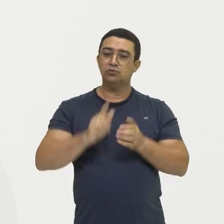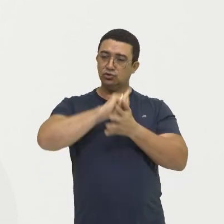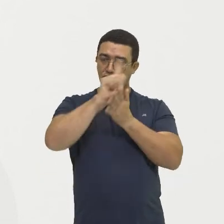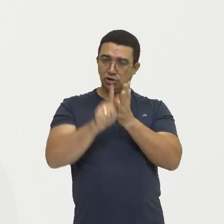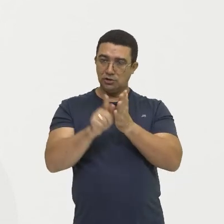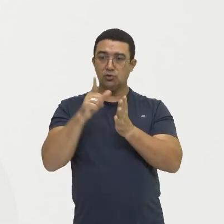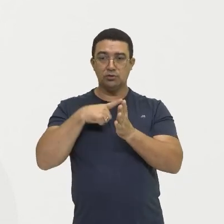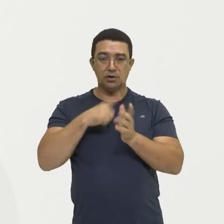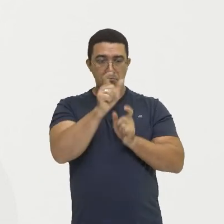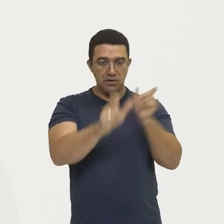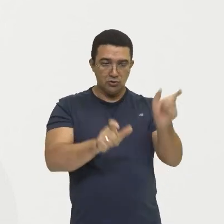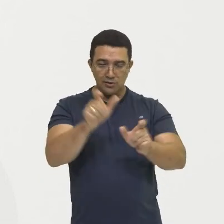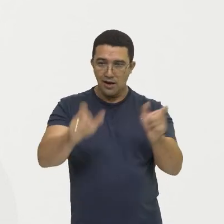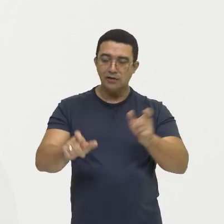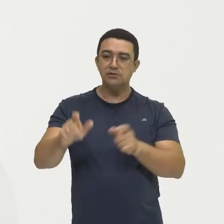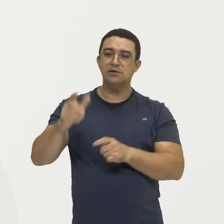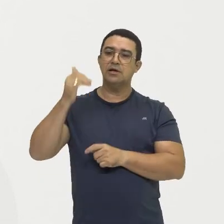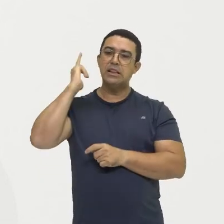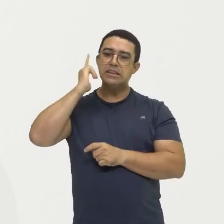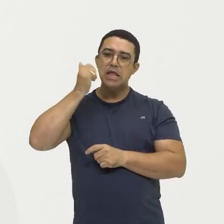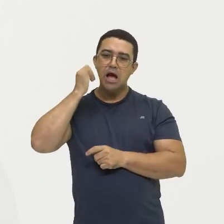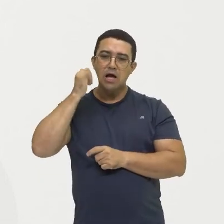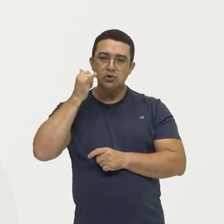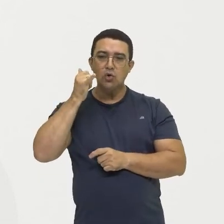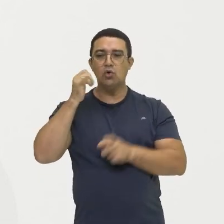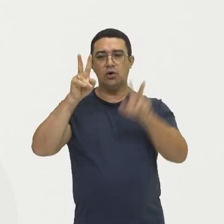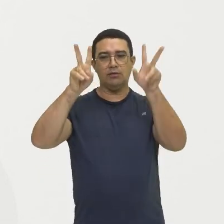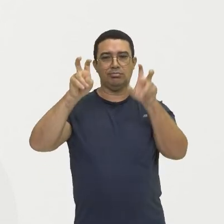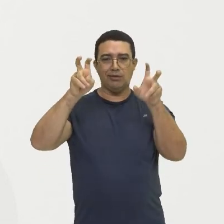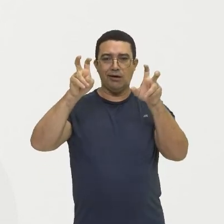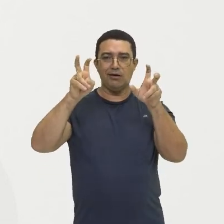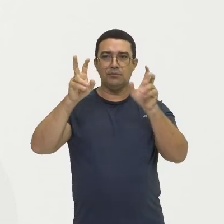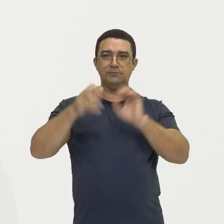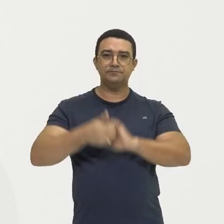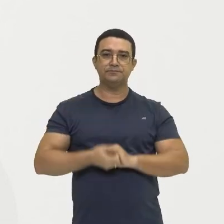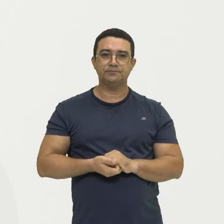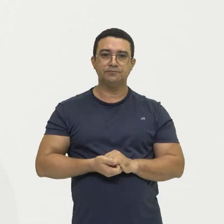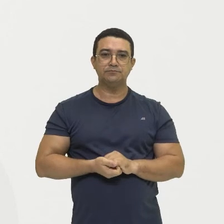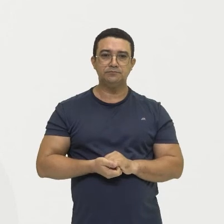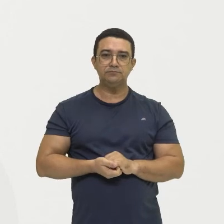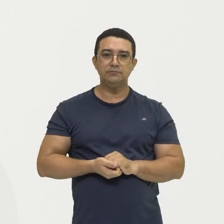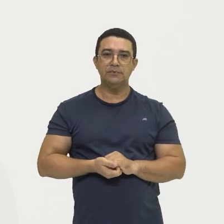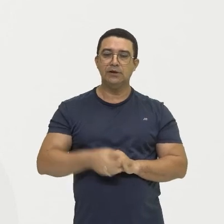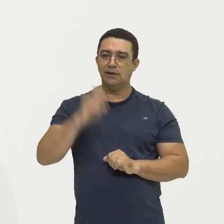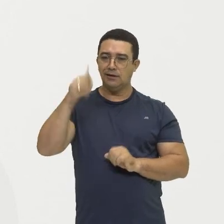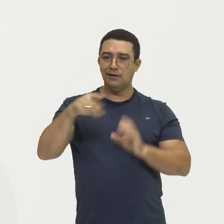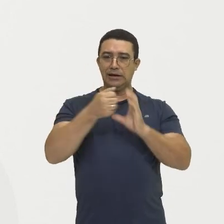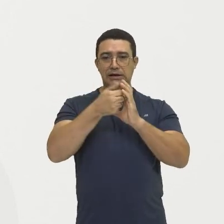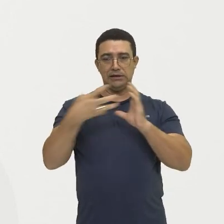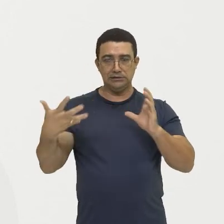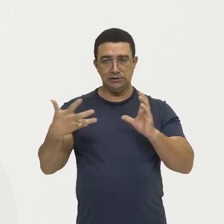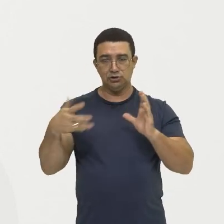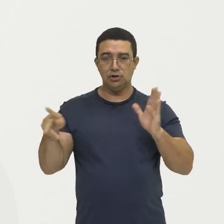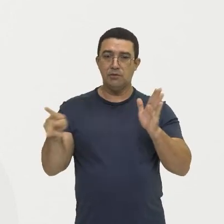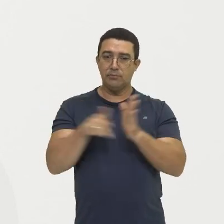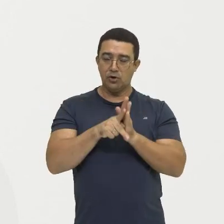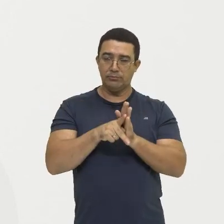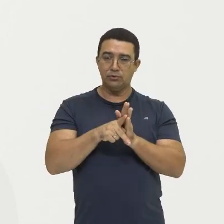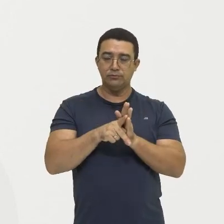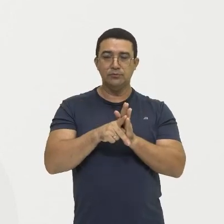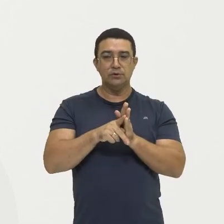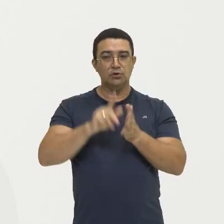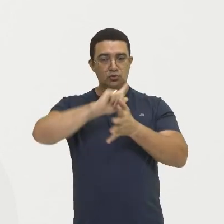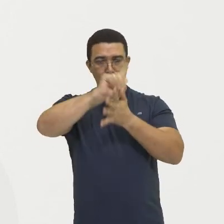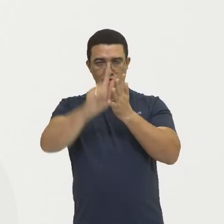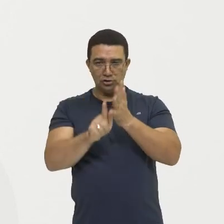um narrador, o personagem, o tempo, o espaço, o enredo, né? Então, essas são as características